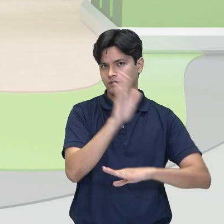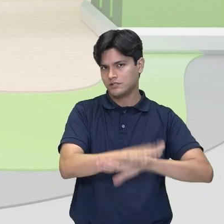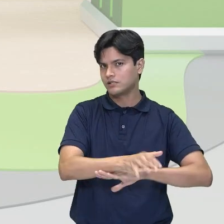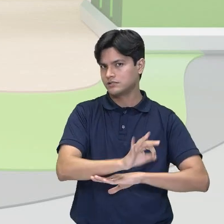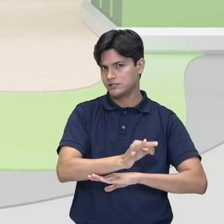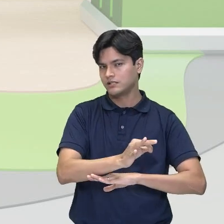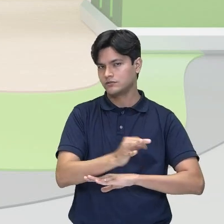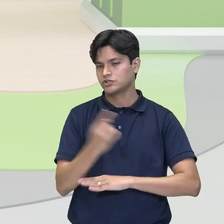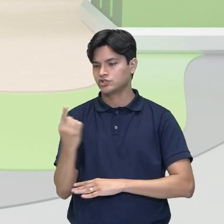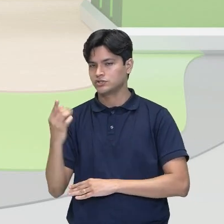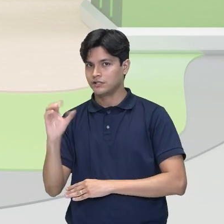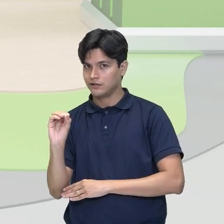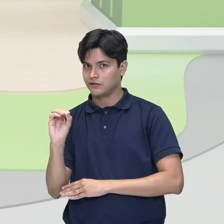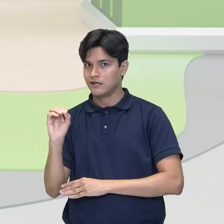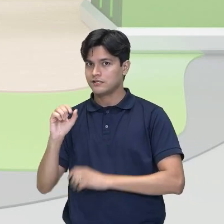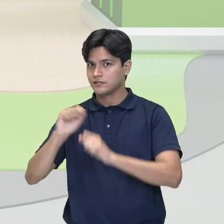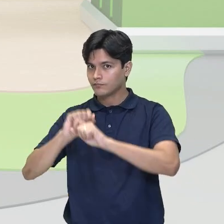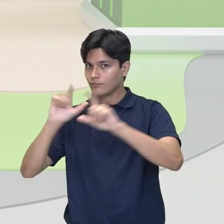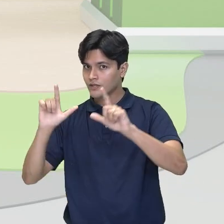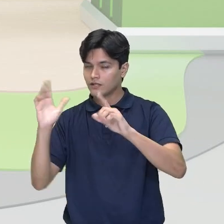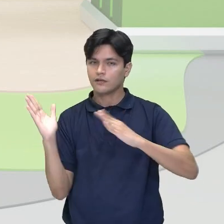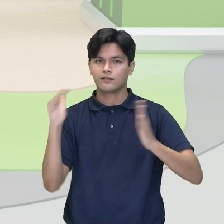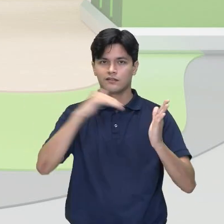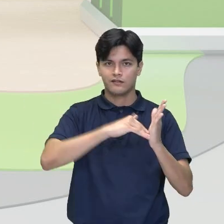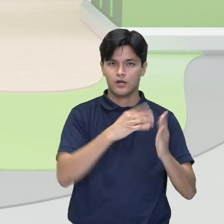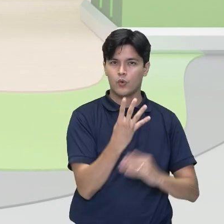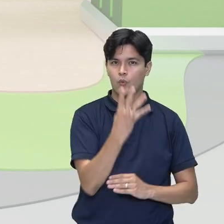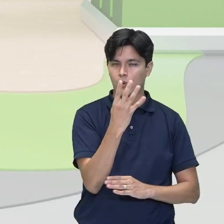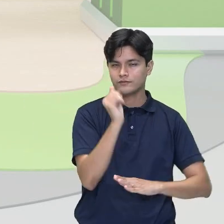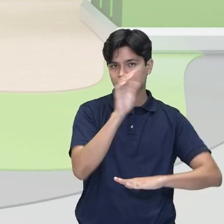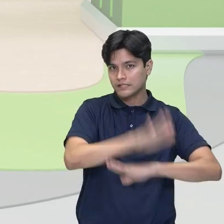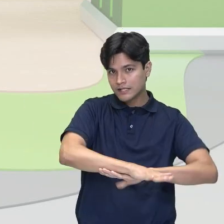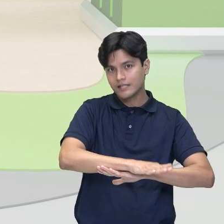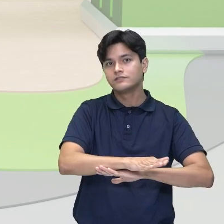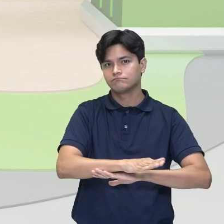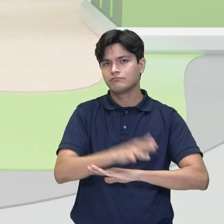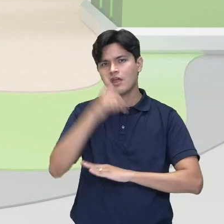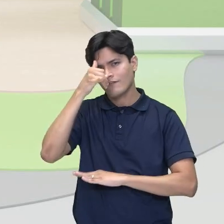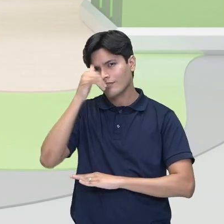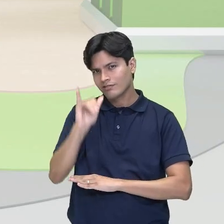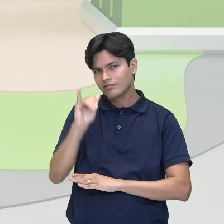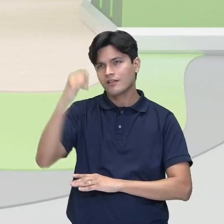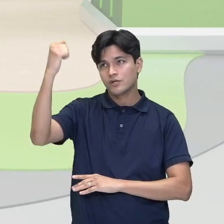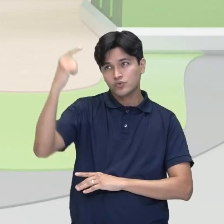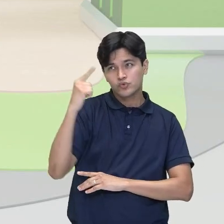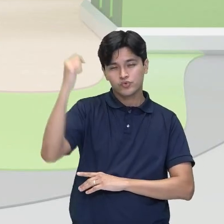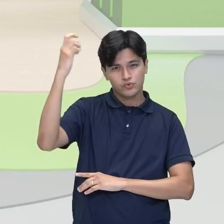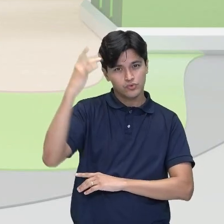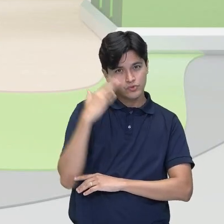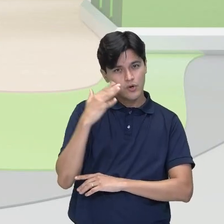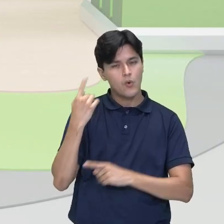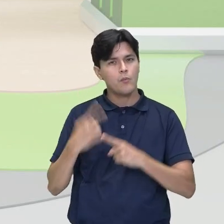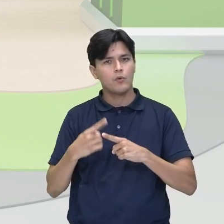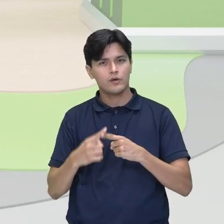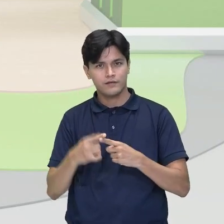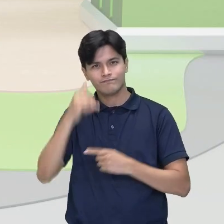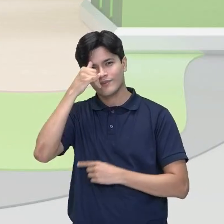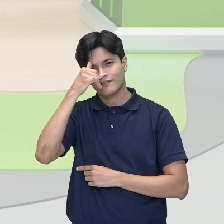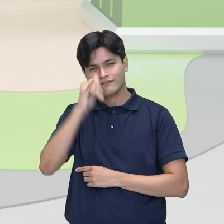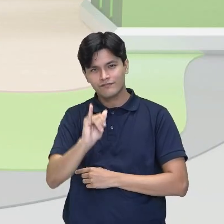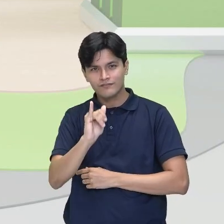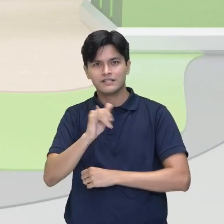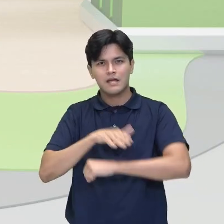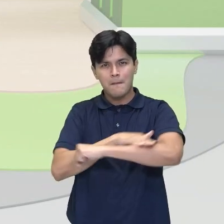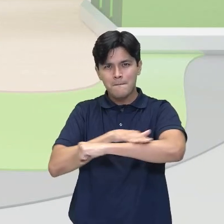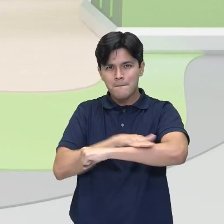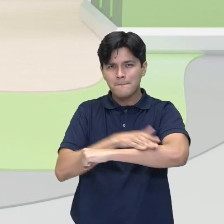certo? Porque você corre o risco de lesionar a sua pele, né? Danificar aqui